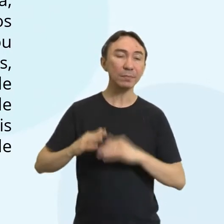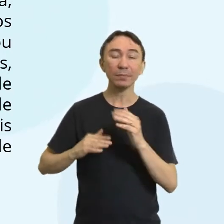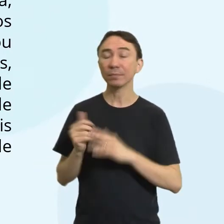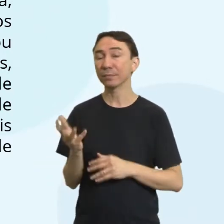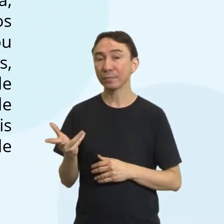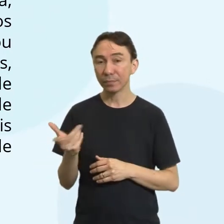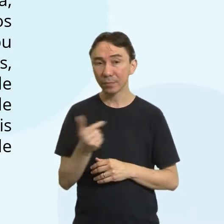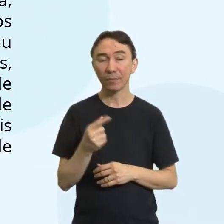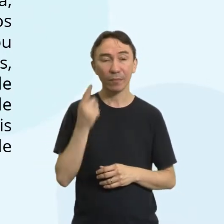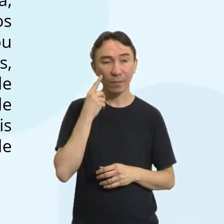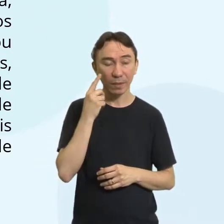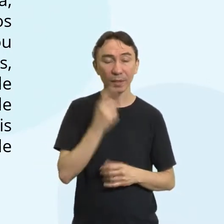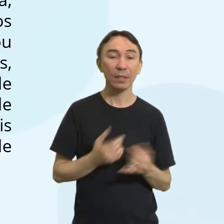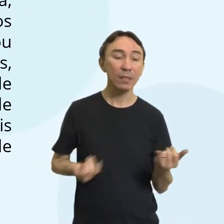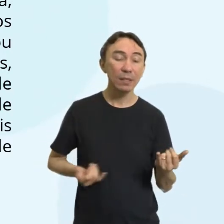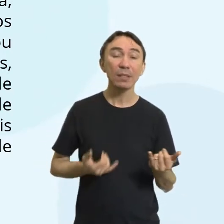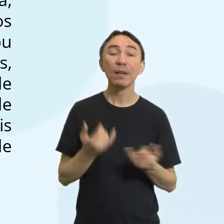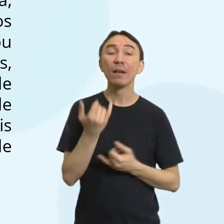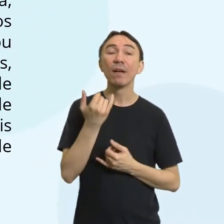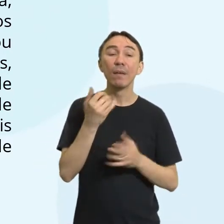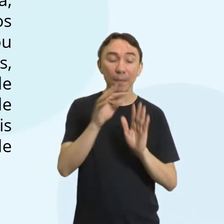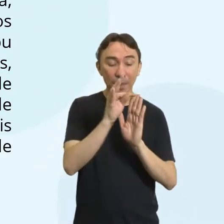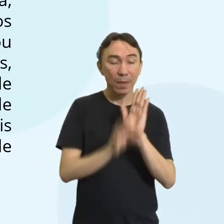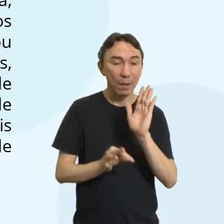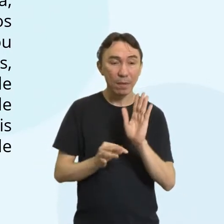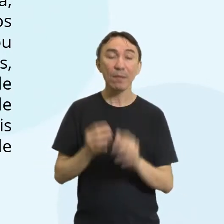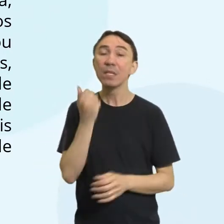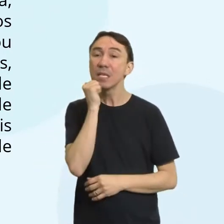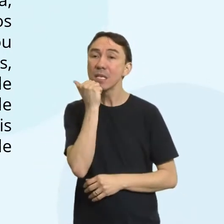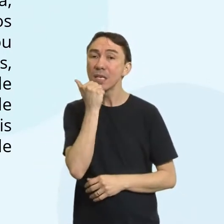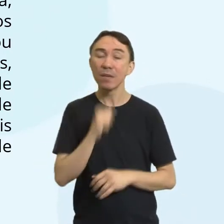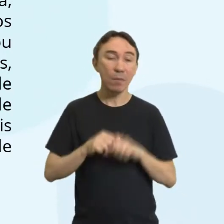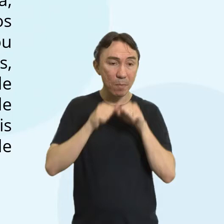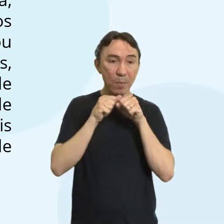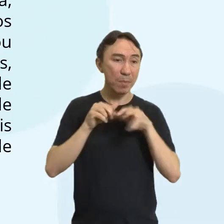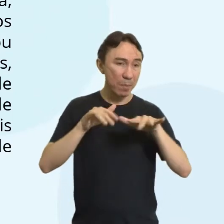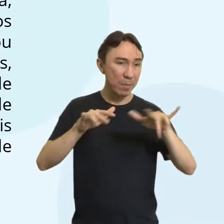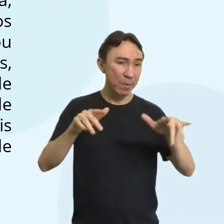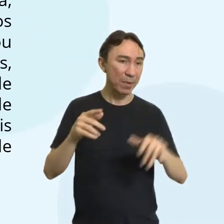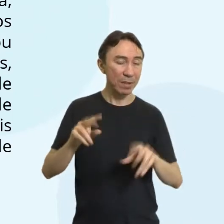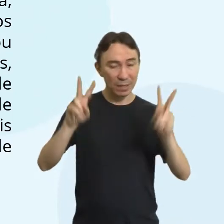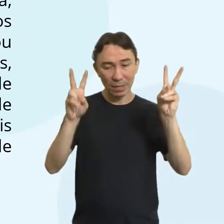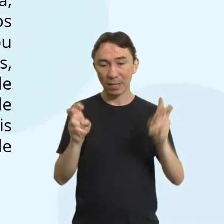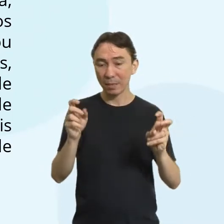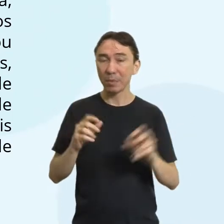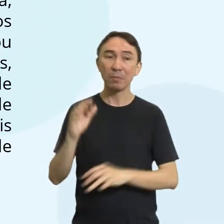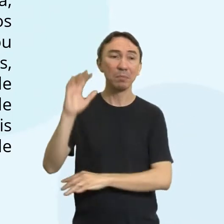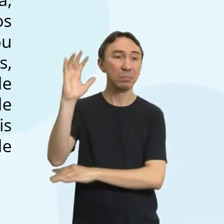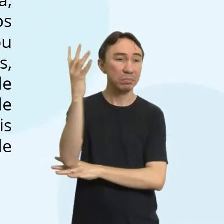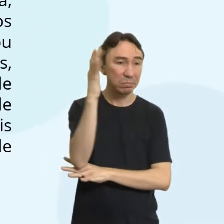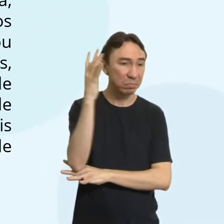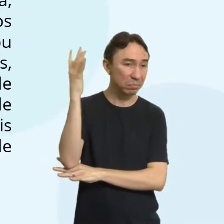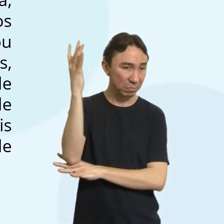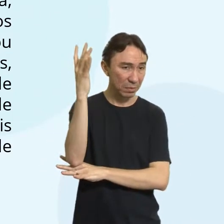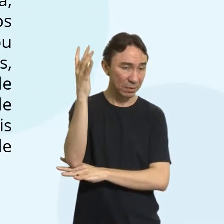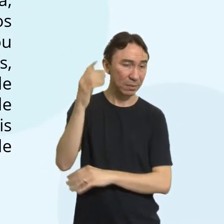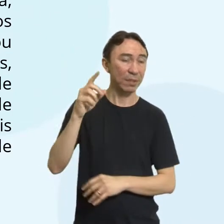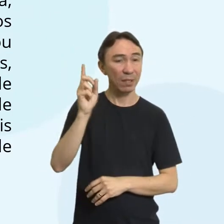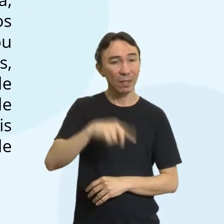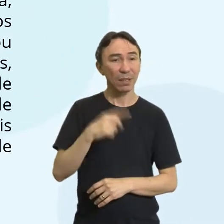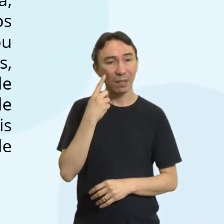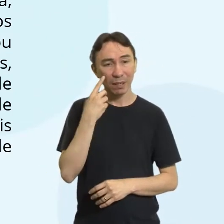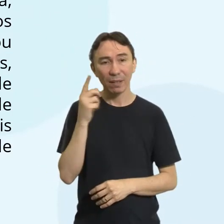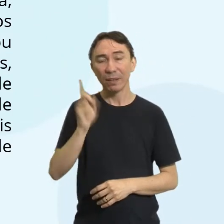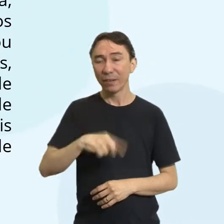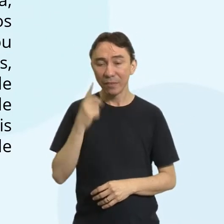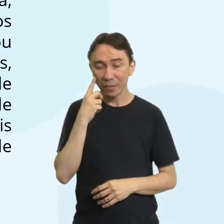divulgação científica que trazem as temáticas de ciências da natureza, disponíveis em diferentes mídias, considerando a apresentação dos